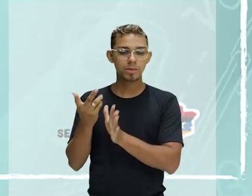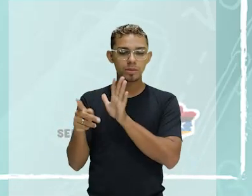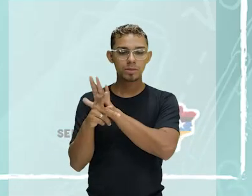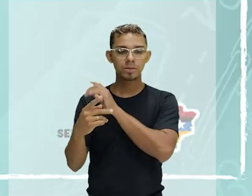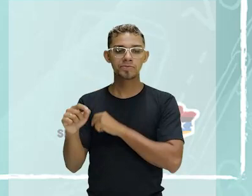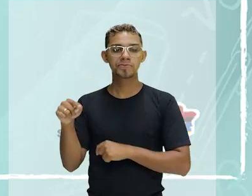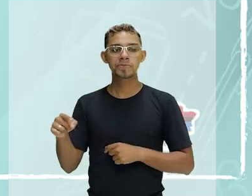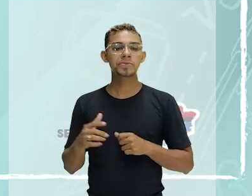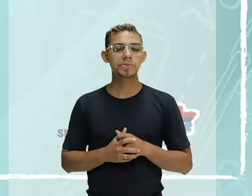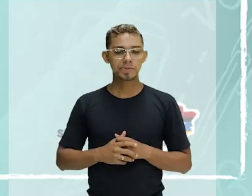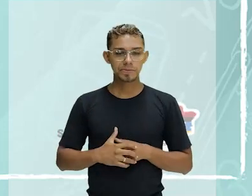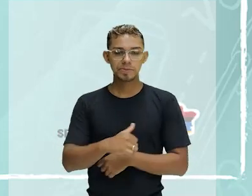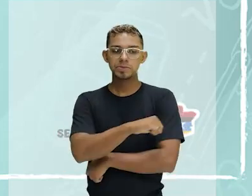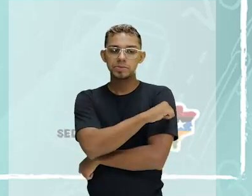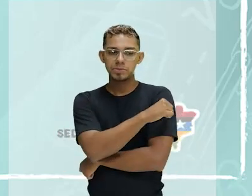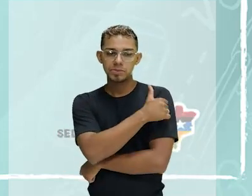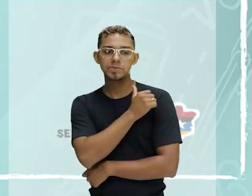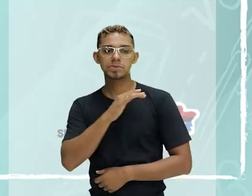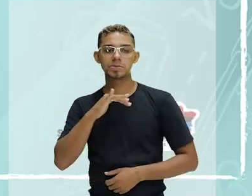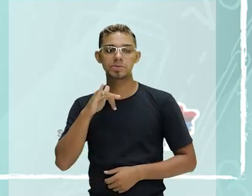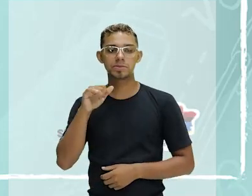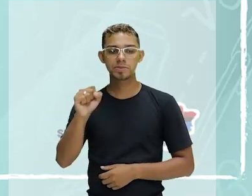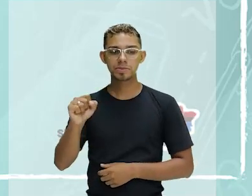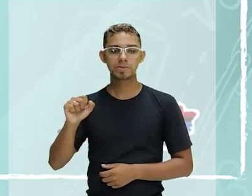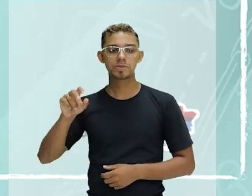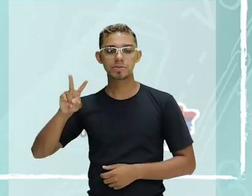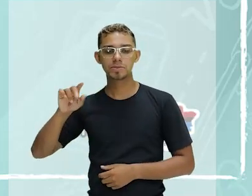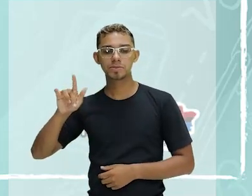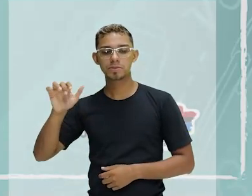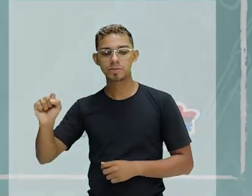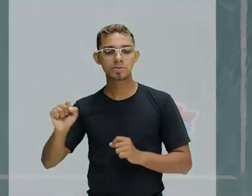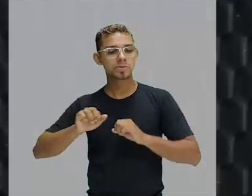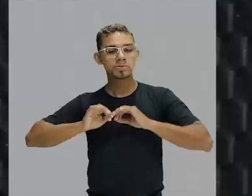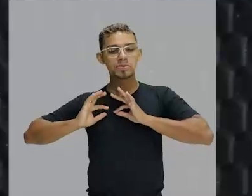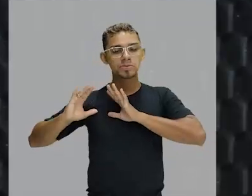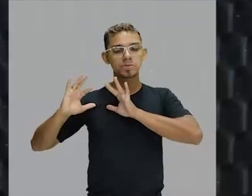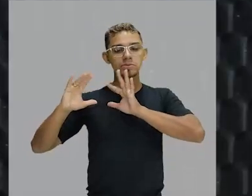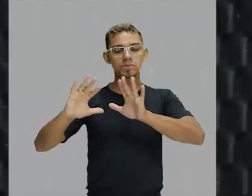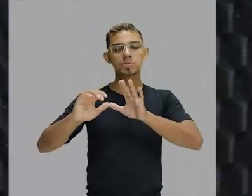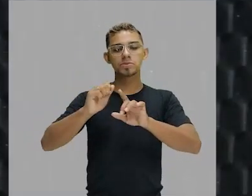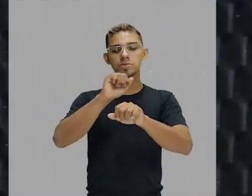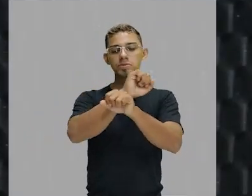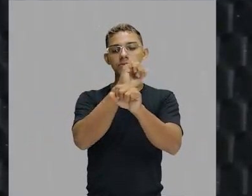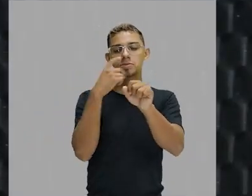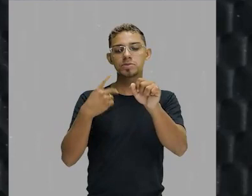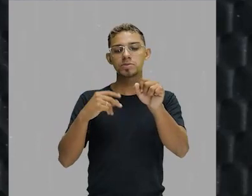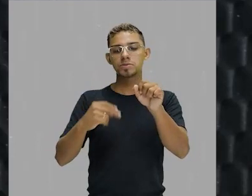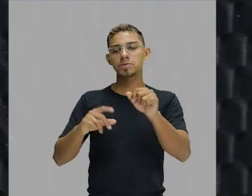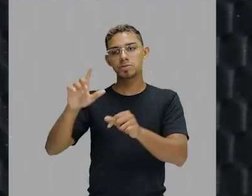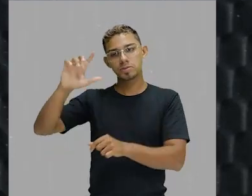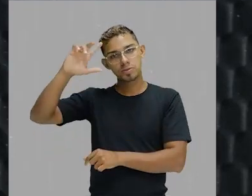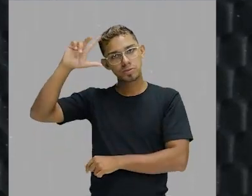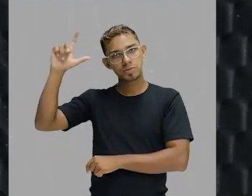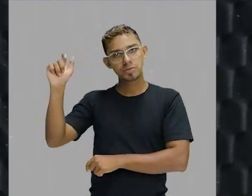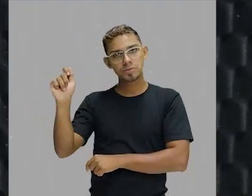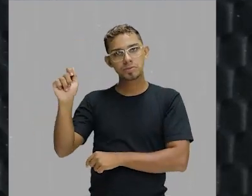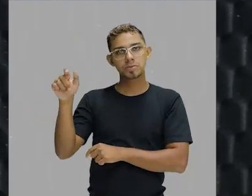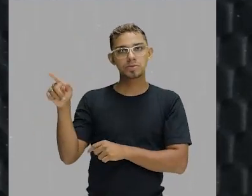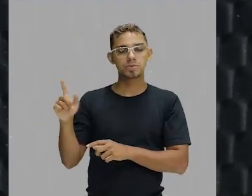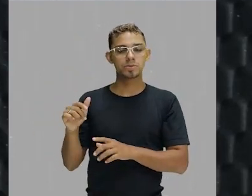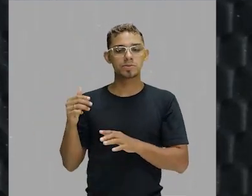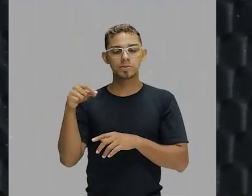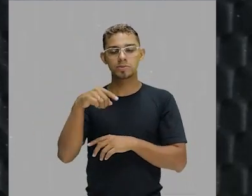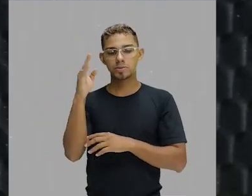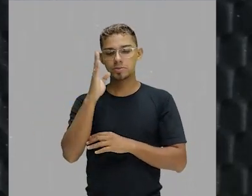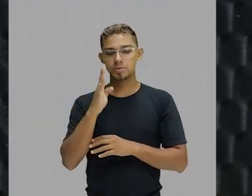Cais do Valongo, no Rio de Janeiro, onde chegaram milhares de escravos da África para cá, Brasil. O ponto